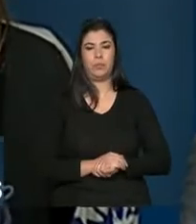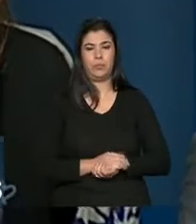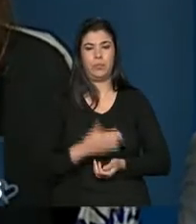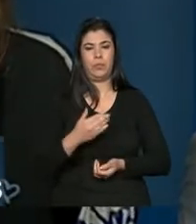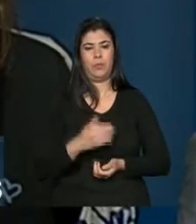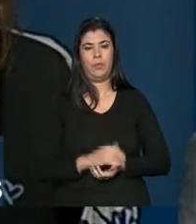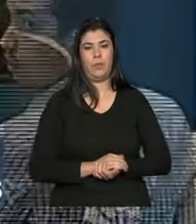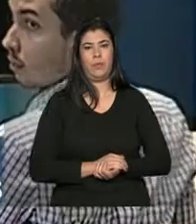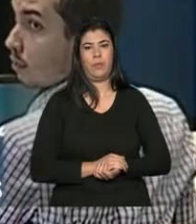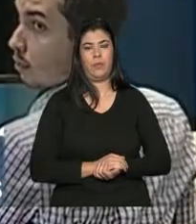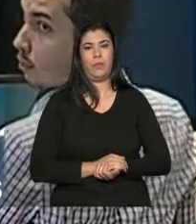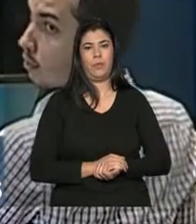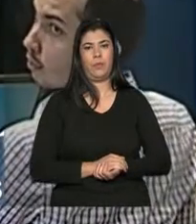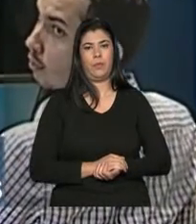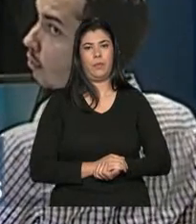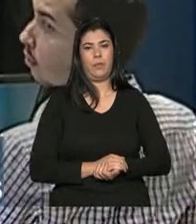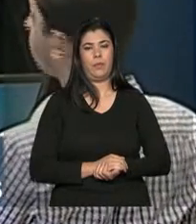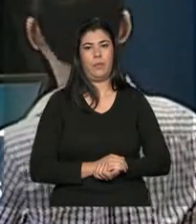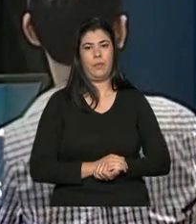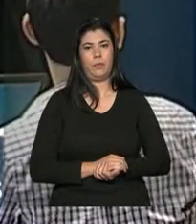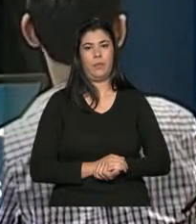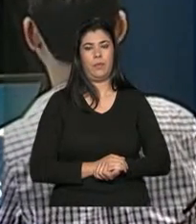Oi, Renata...